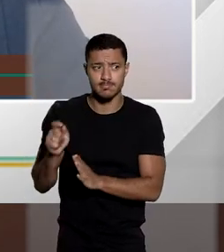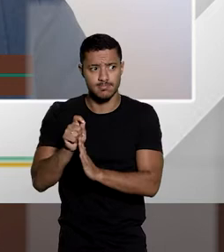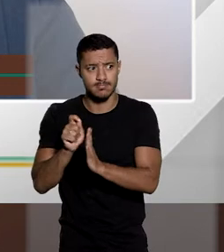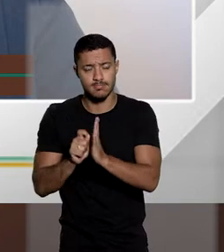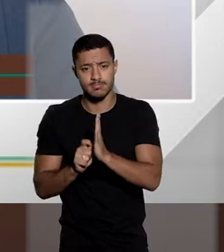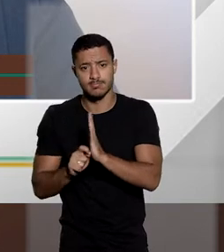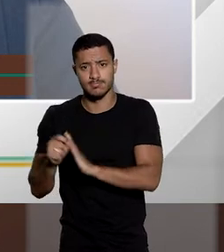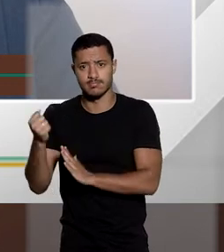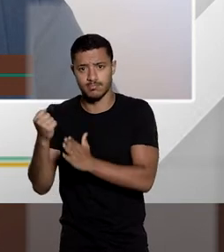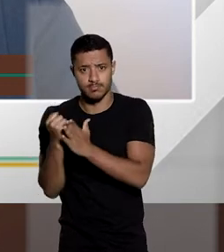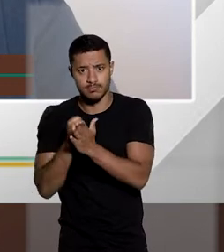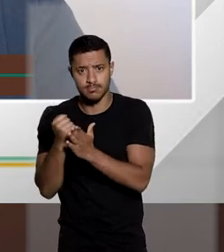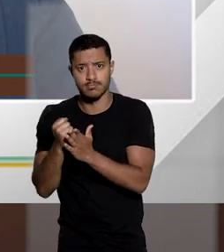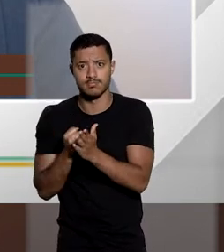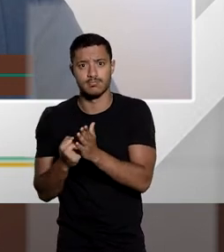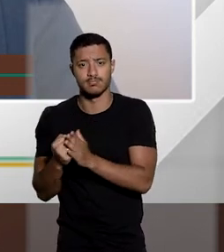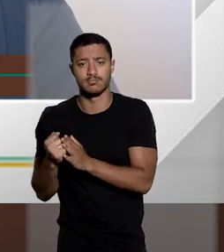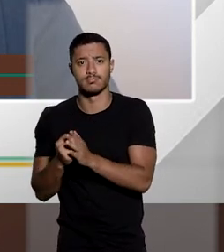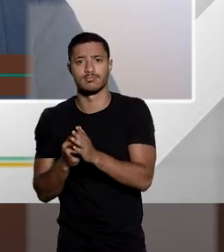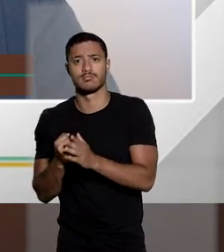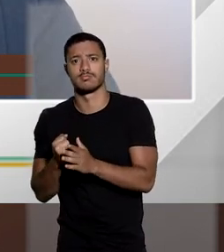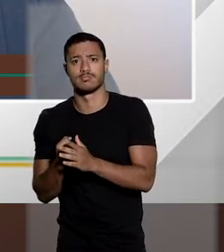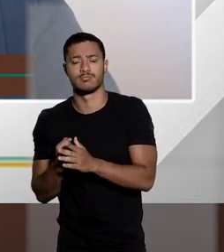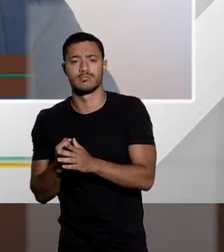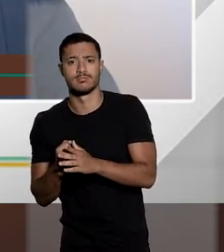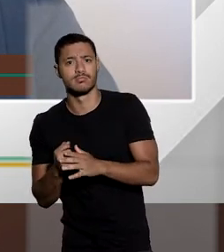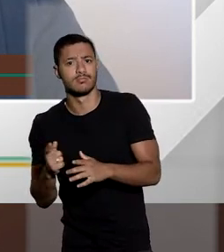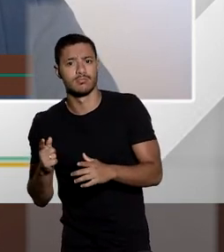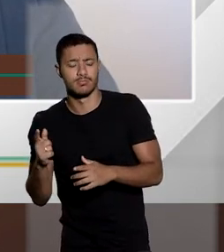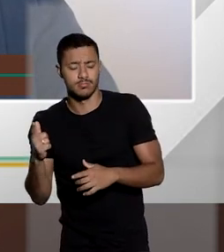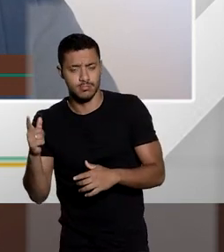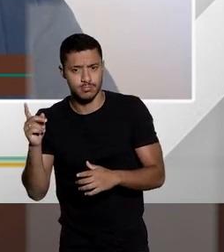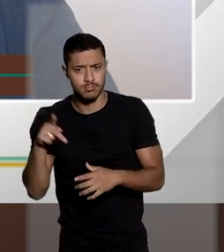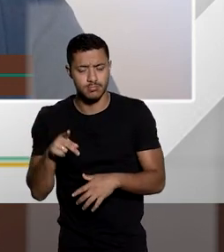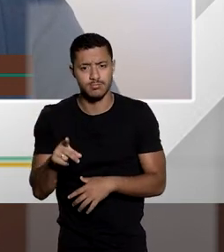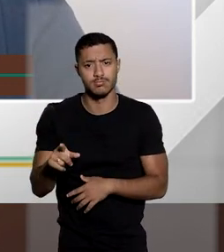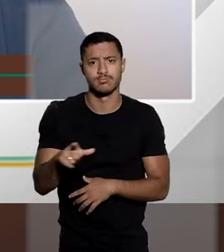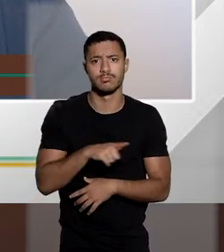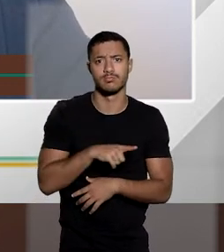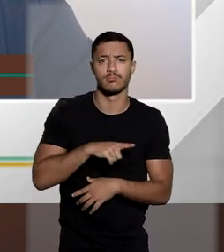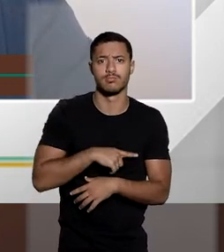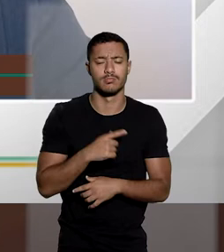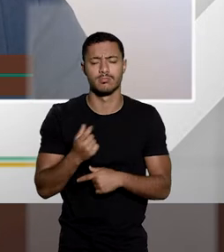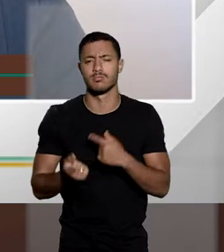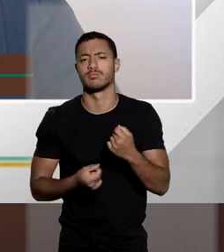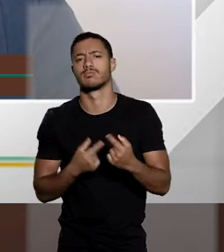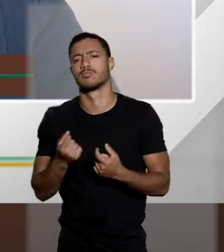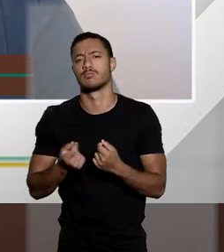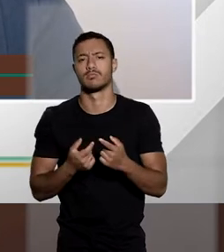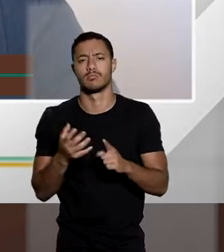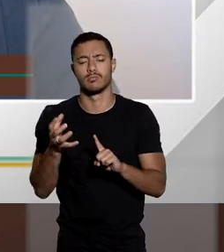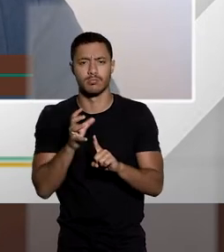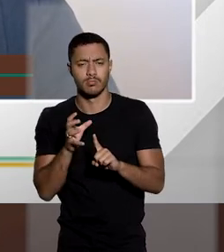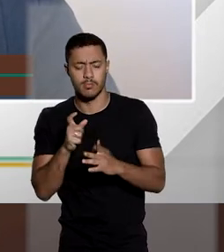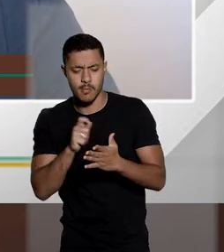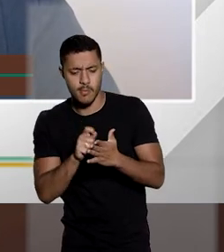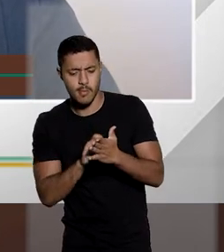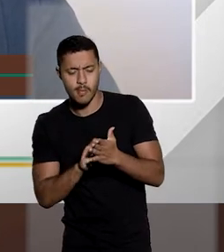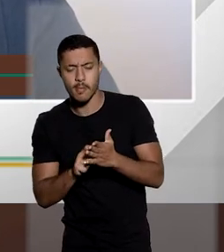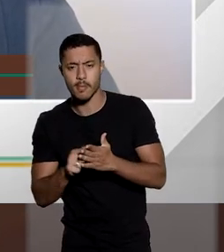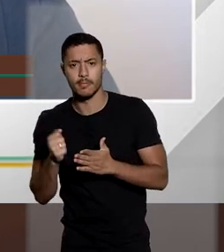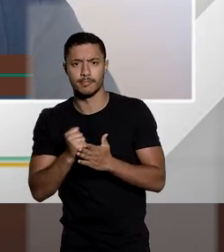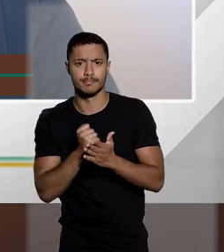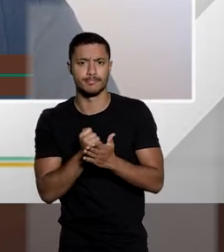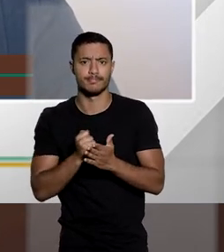o contrato para aquele que é ordenador de despesa, que eventualmente tenha efetivamente alguma competência para assinar o